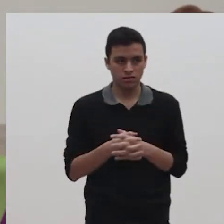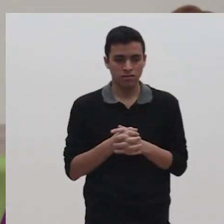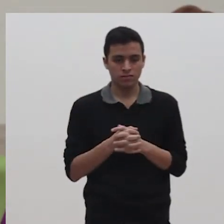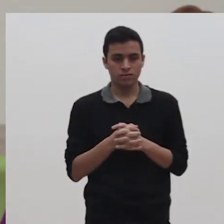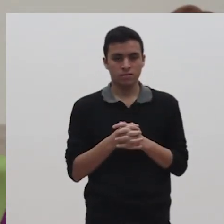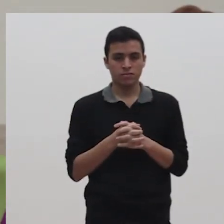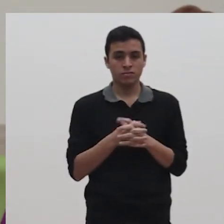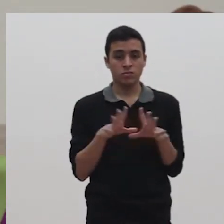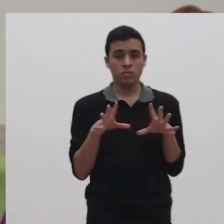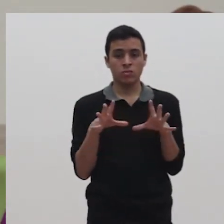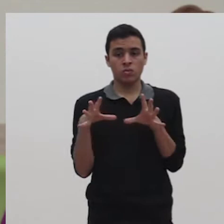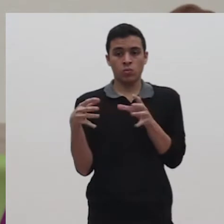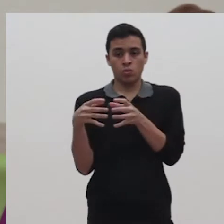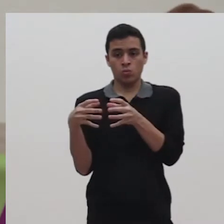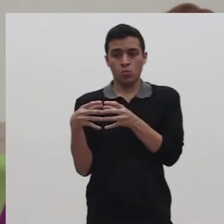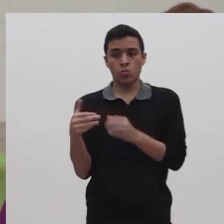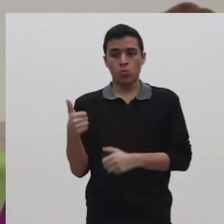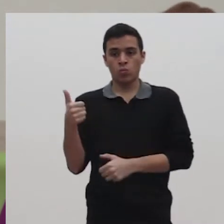1.